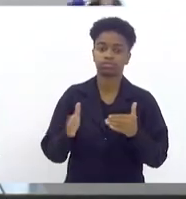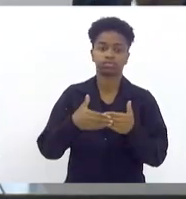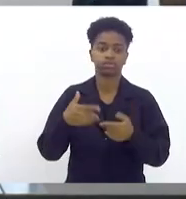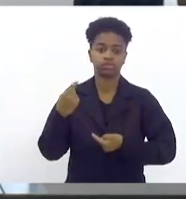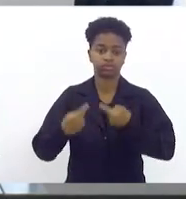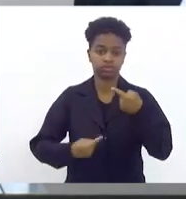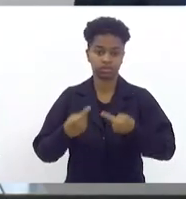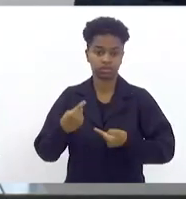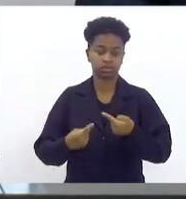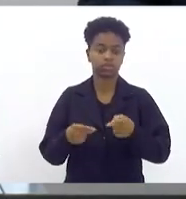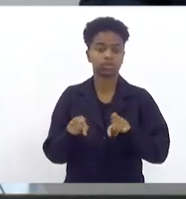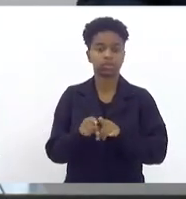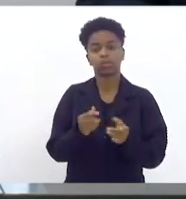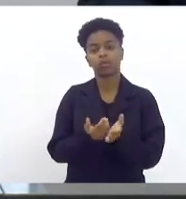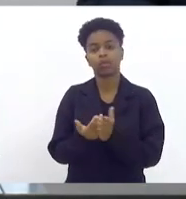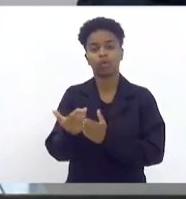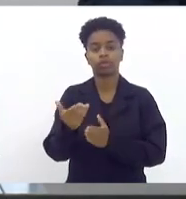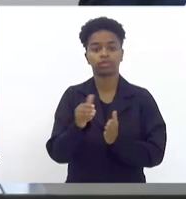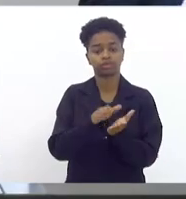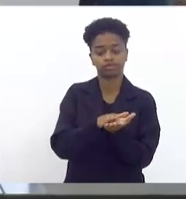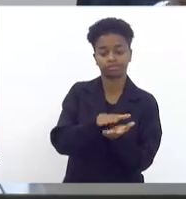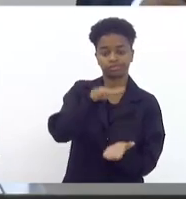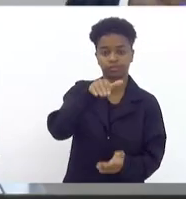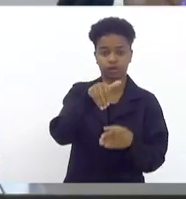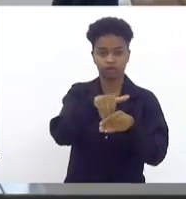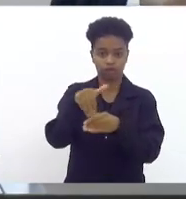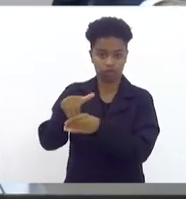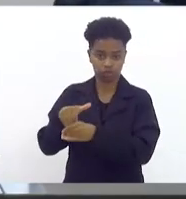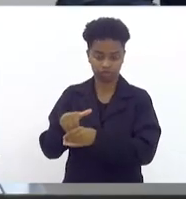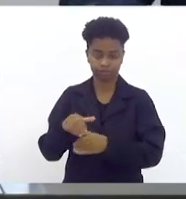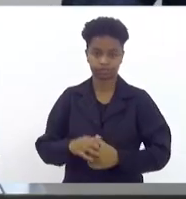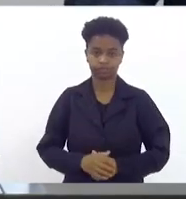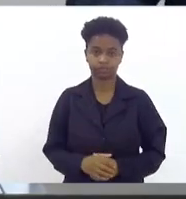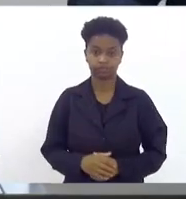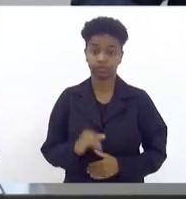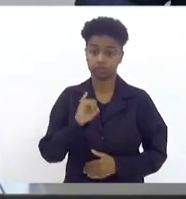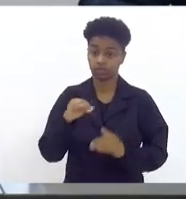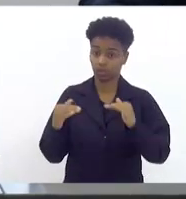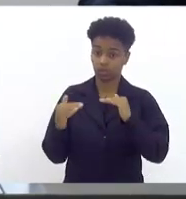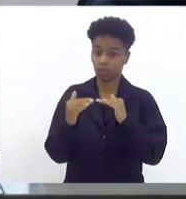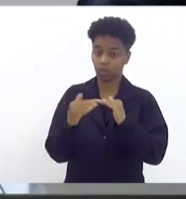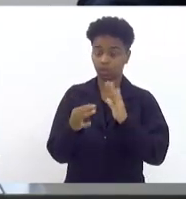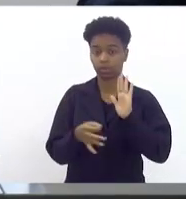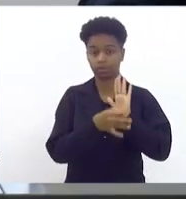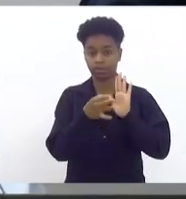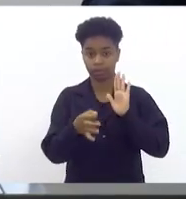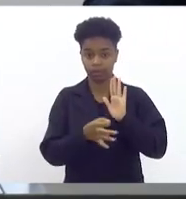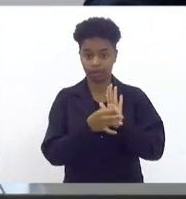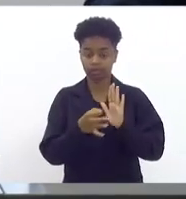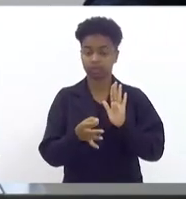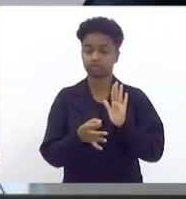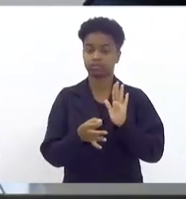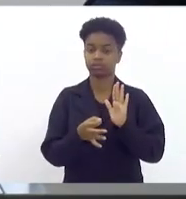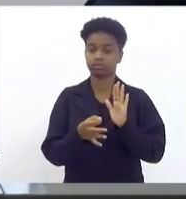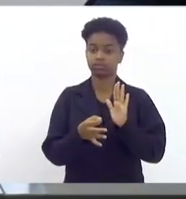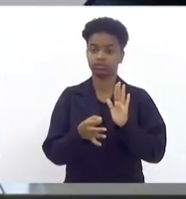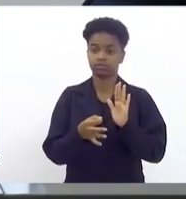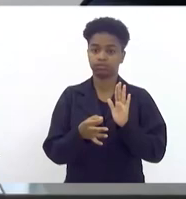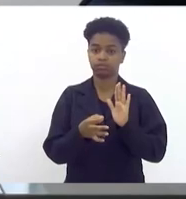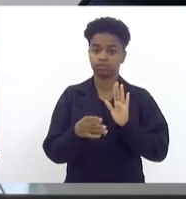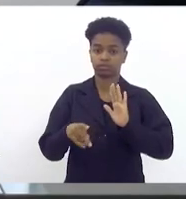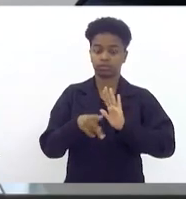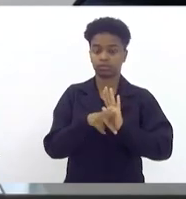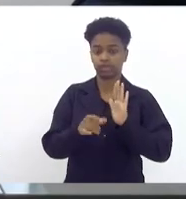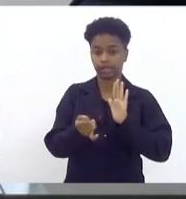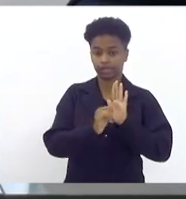discussão e colocar os projetos em bloco em votação. Então, os senhores que aprovam os pareceres exarados no edital